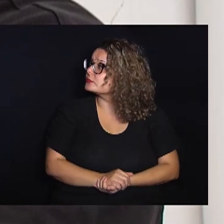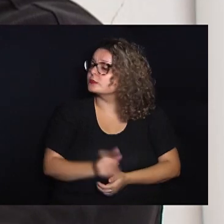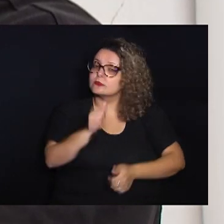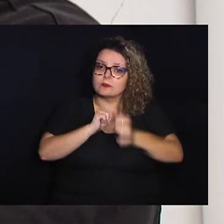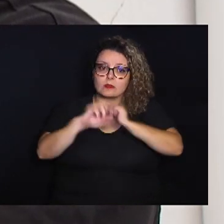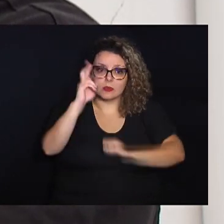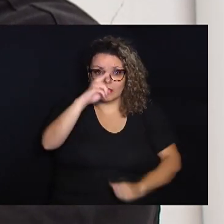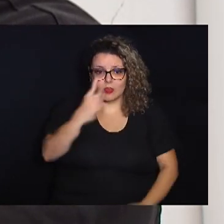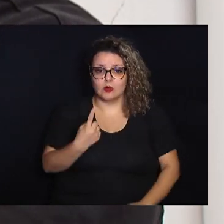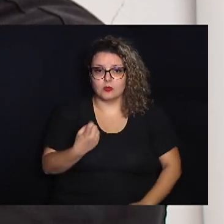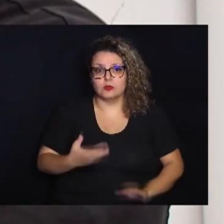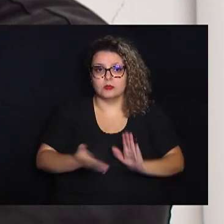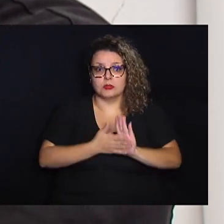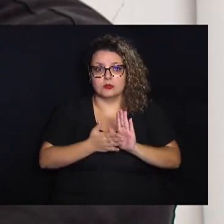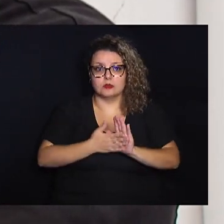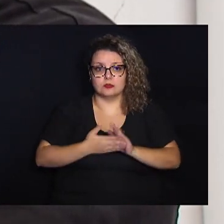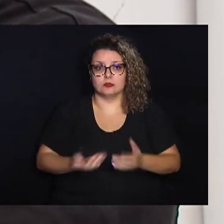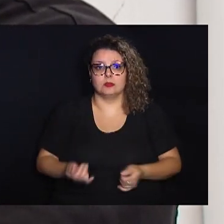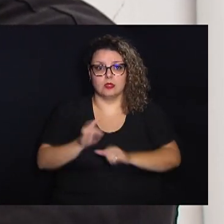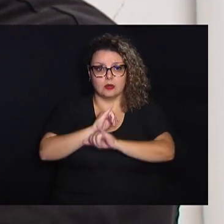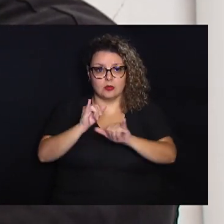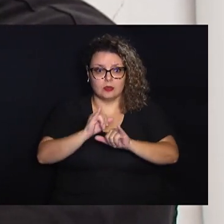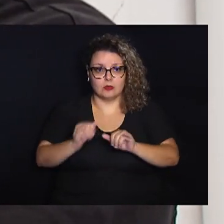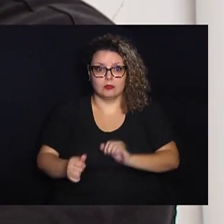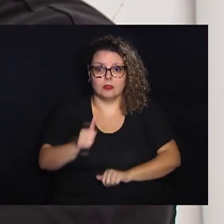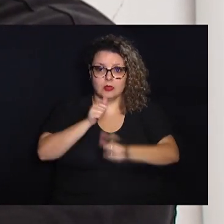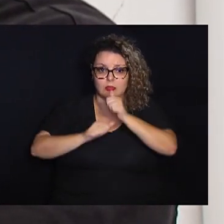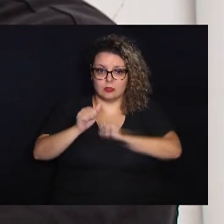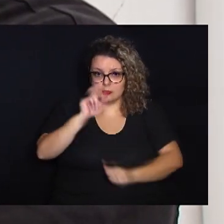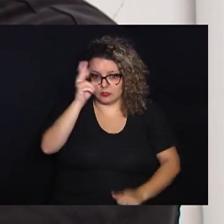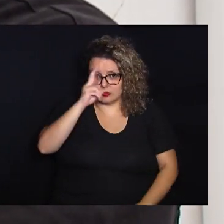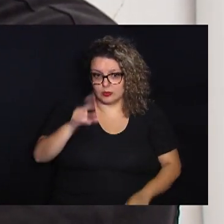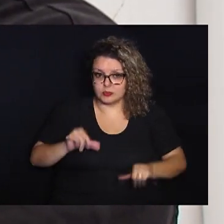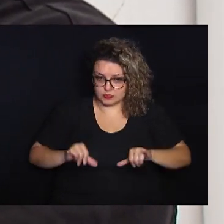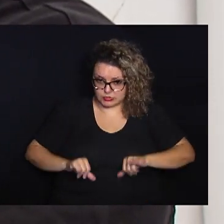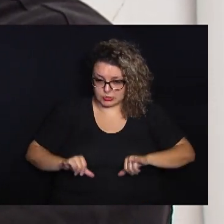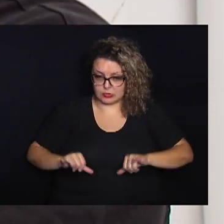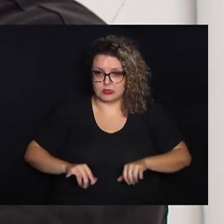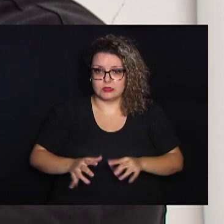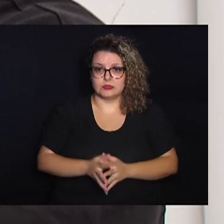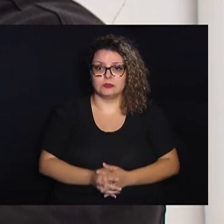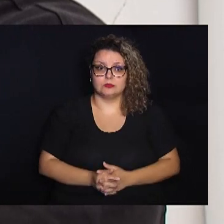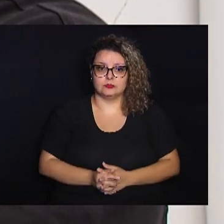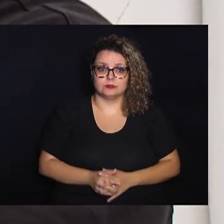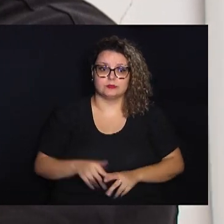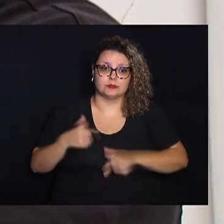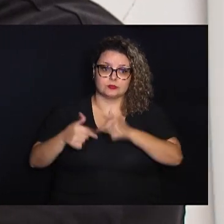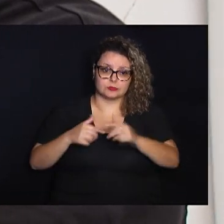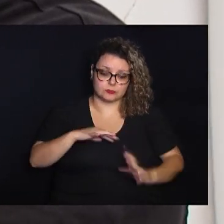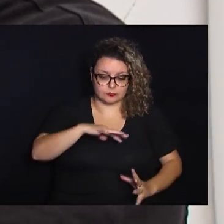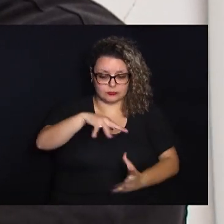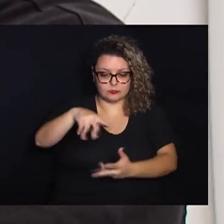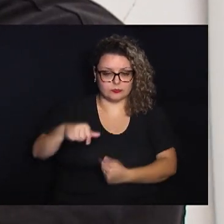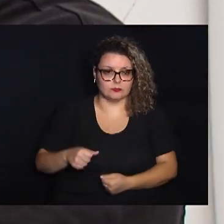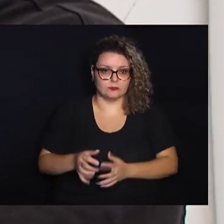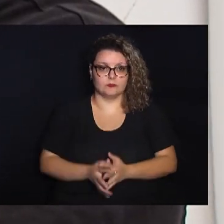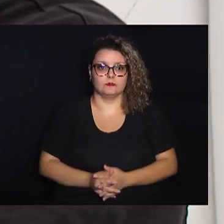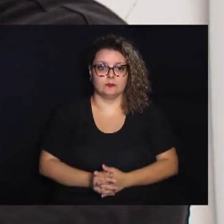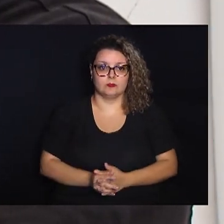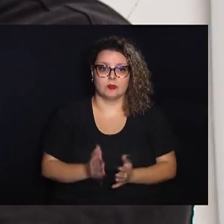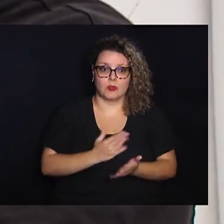único propósito, é transmitir a mensagem ao alcoólico que ainda sofre. É um trabalho mundial, né? Isso começou lá